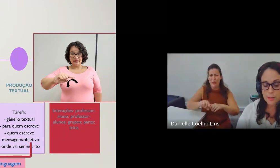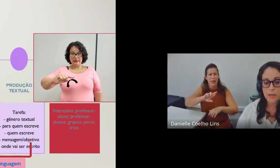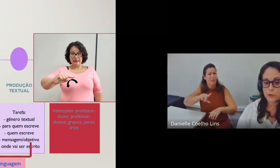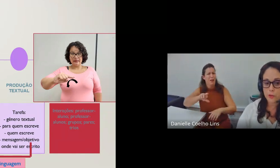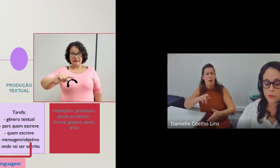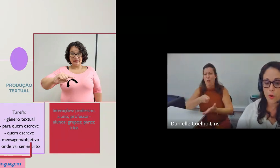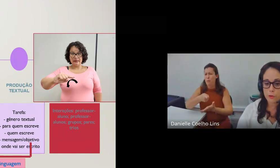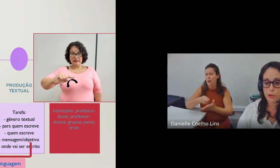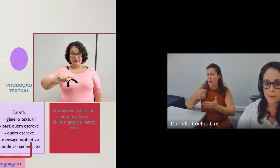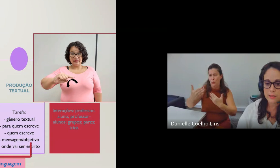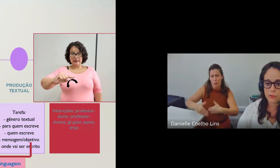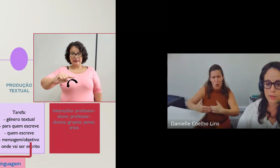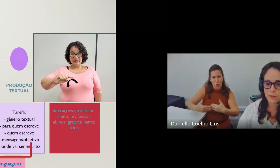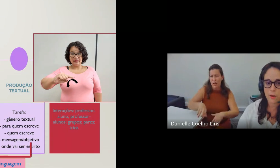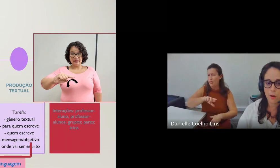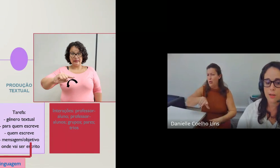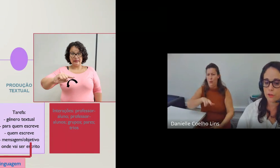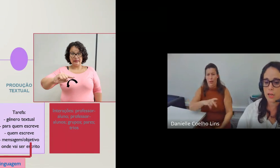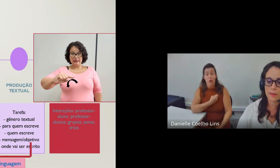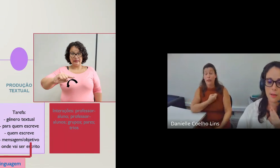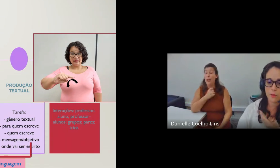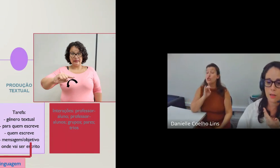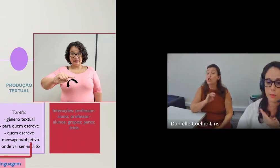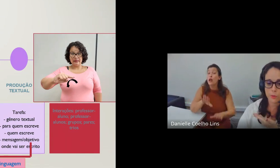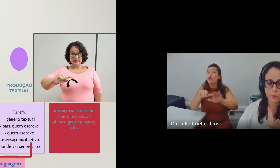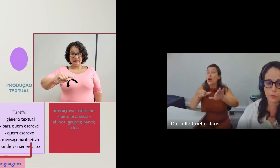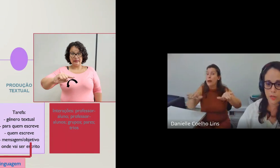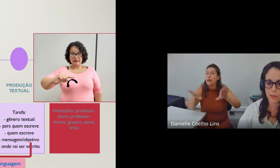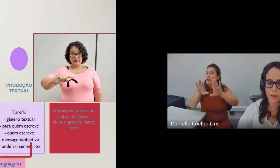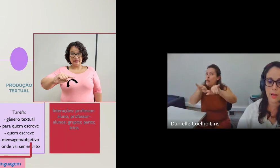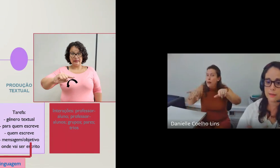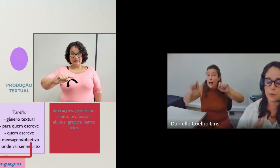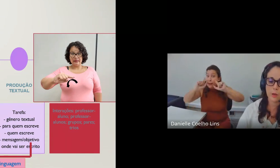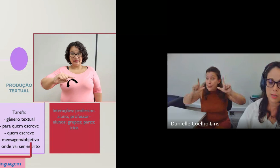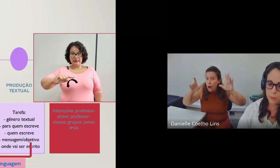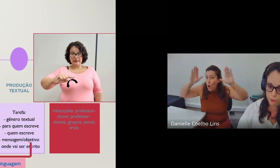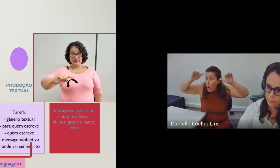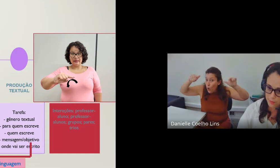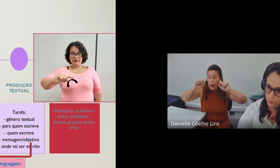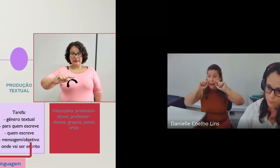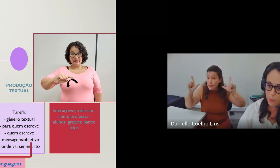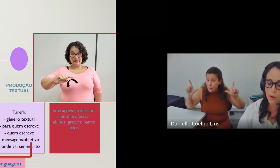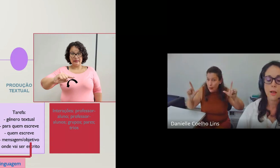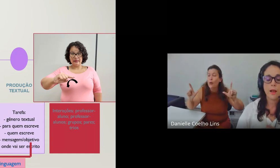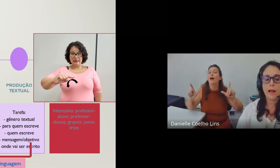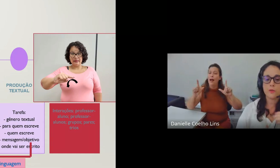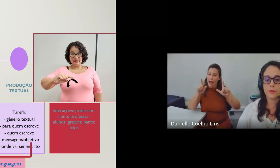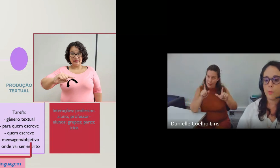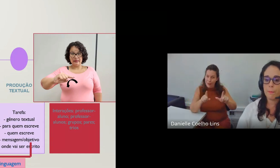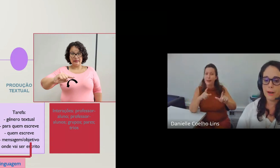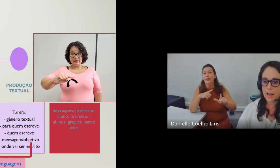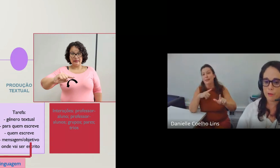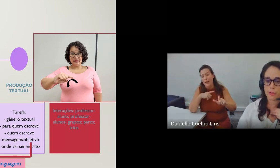nota, isso é só uma chamada de atenção. Olha, gente, isso aqui é o quê? É um Reels do Instagram. Ah, então tem uma linguagem mais informal. Ah, isso